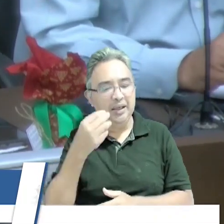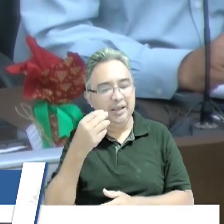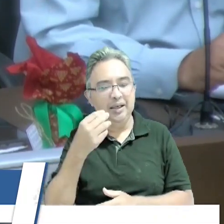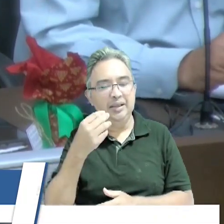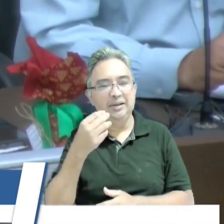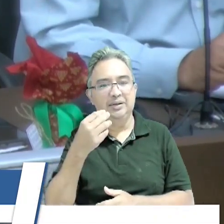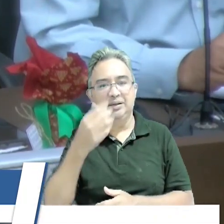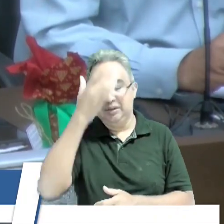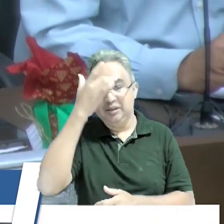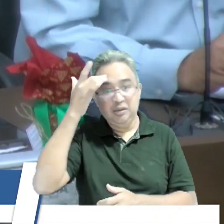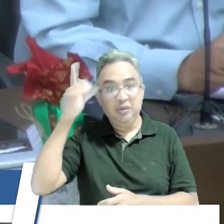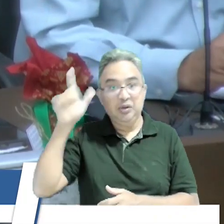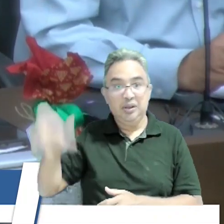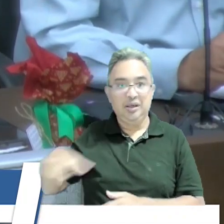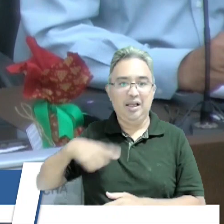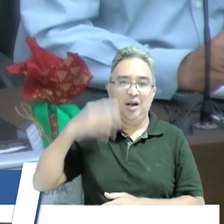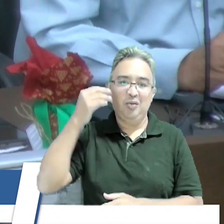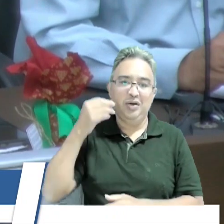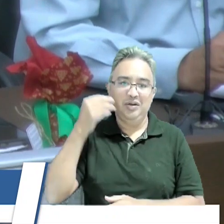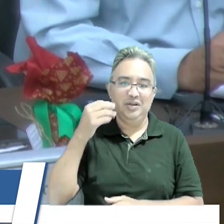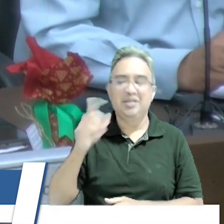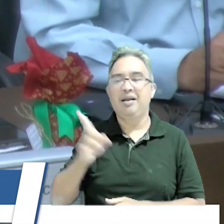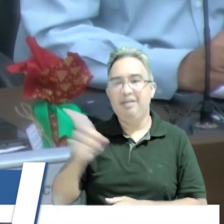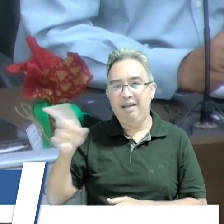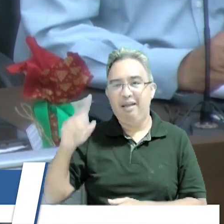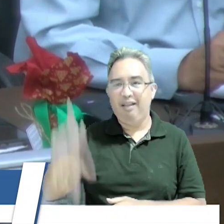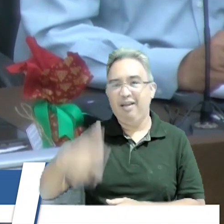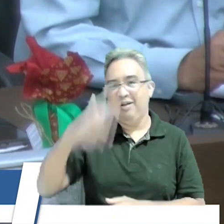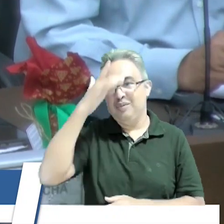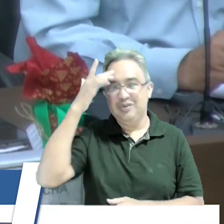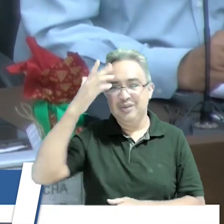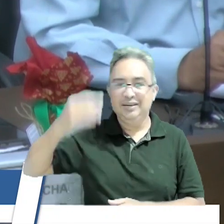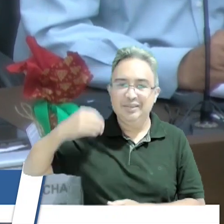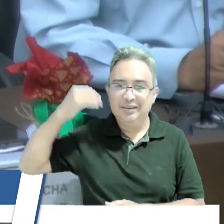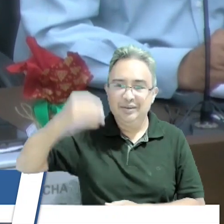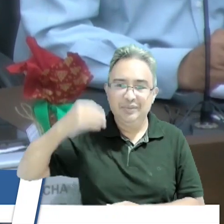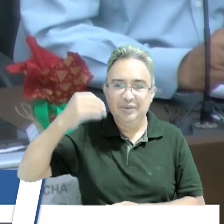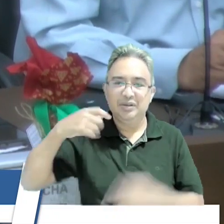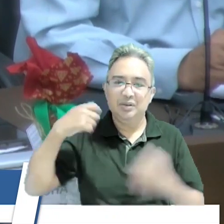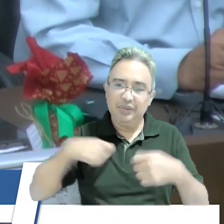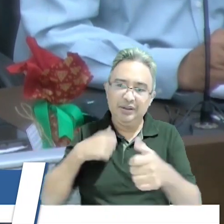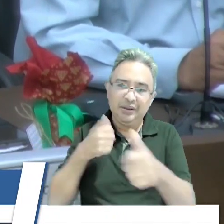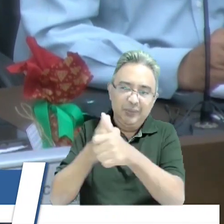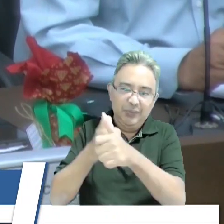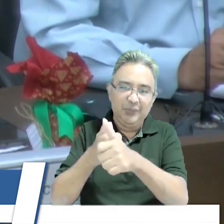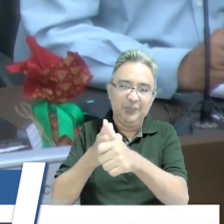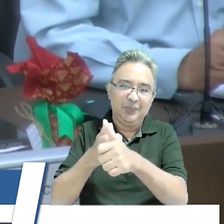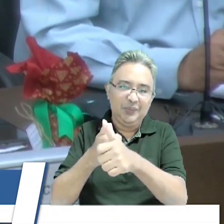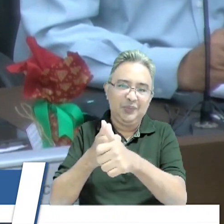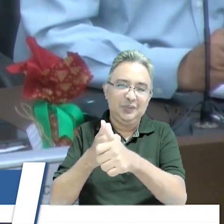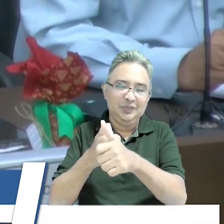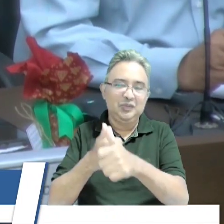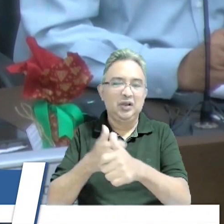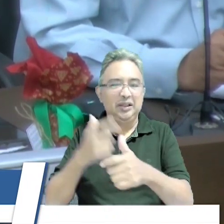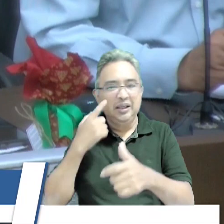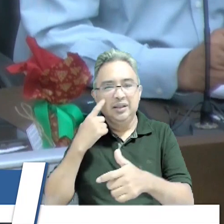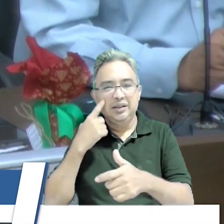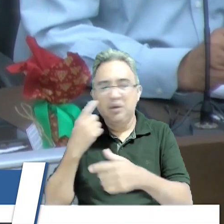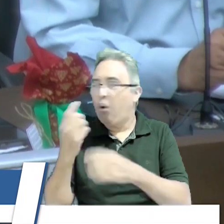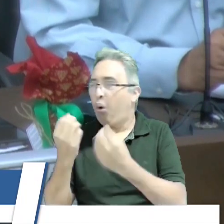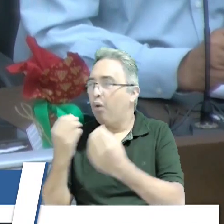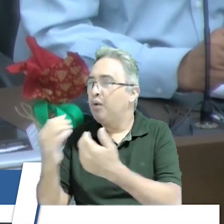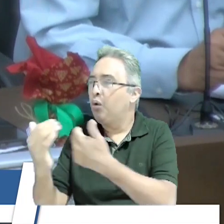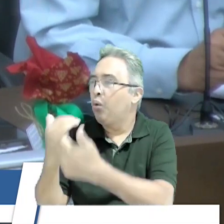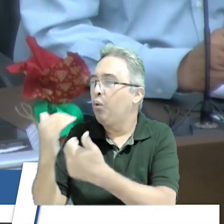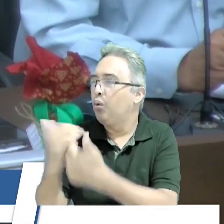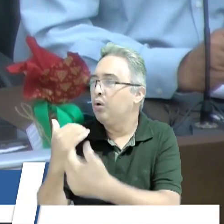né? E o Donizete é o experiente que a gente tem que acompanhar, tem que buscar conselho. Diz que na